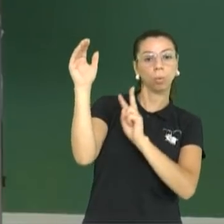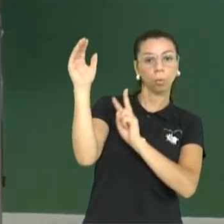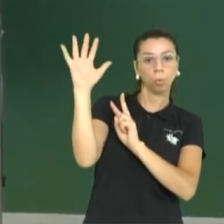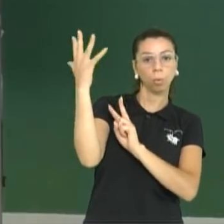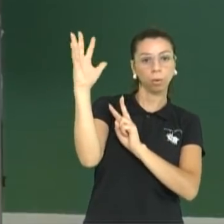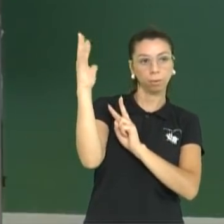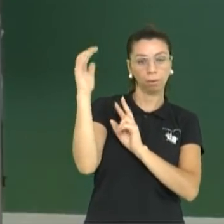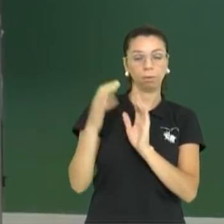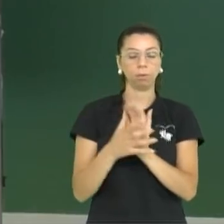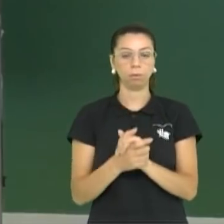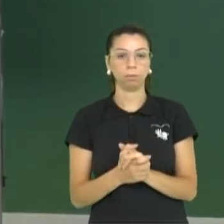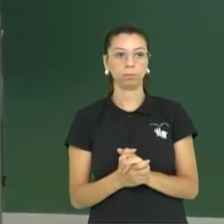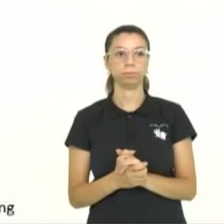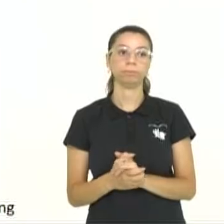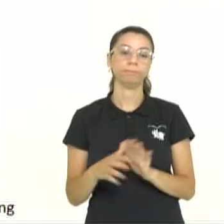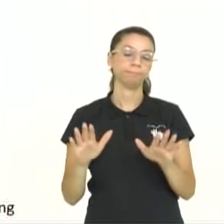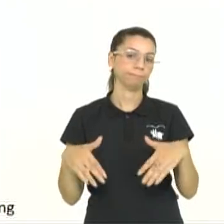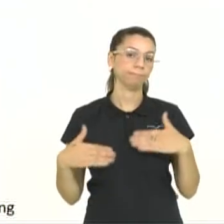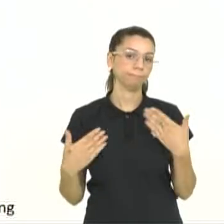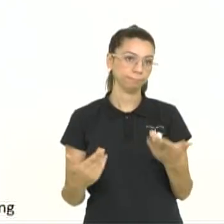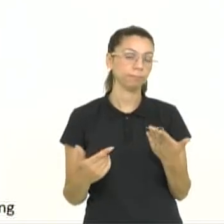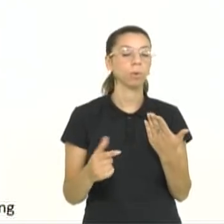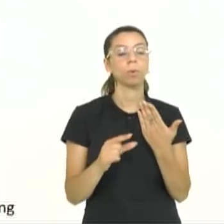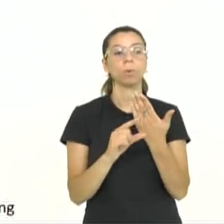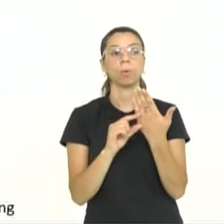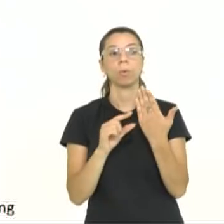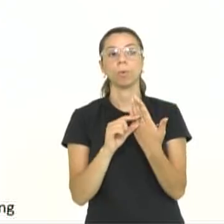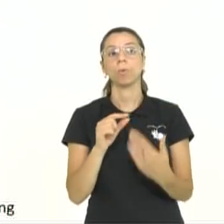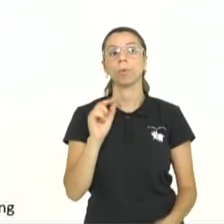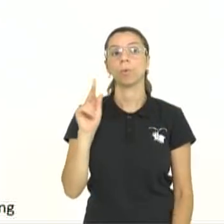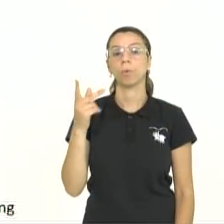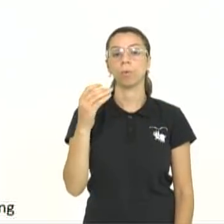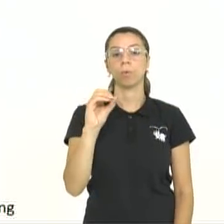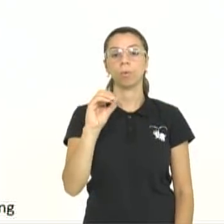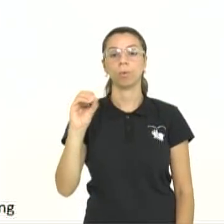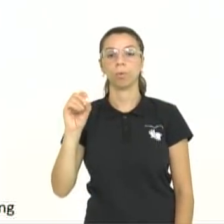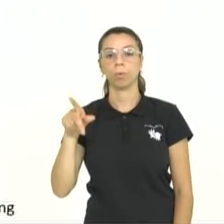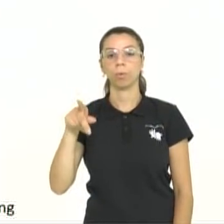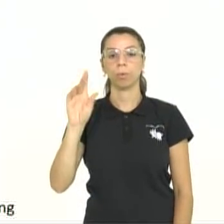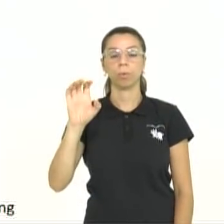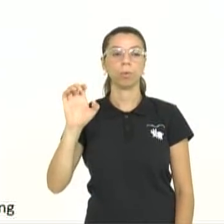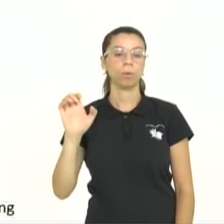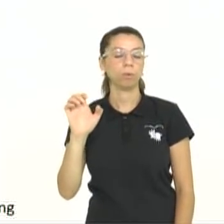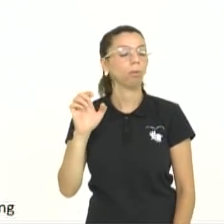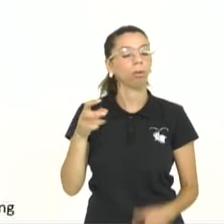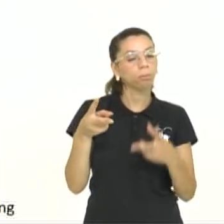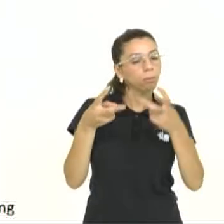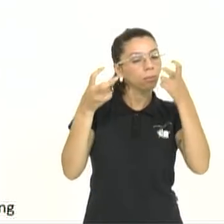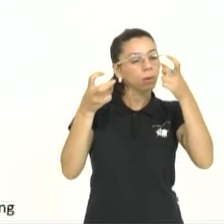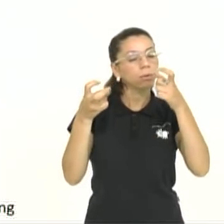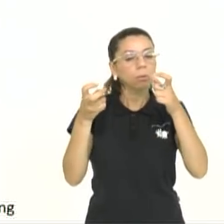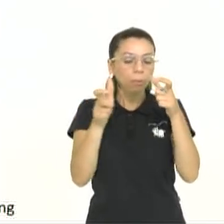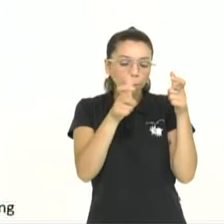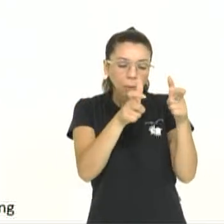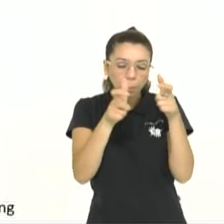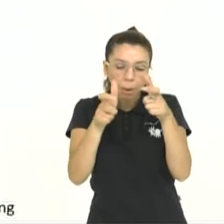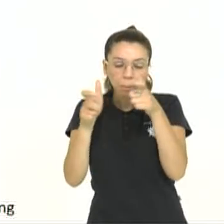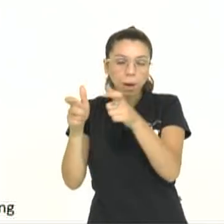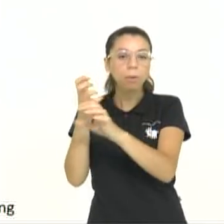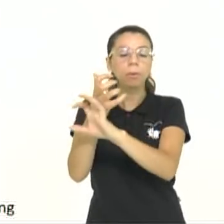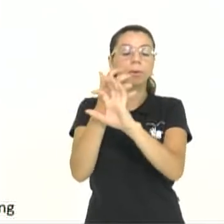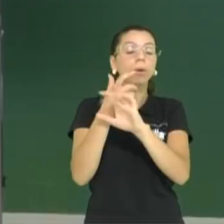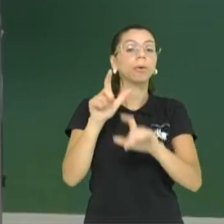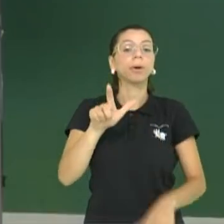nutrientes. Então, Robert Hooke observou buraquinhos ocos na cortiça. Porém, antes da morte